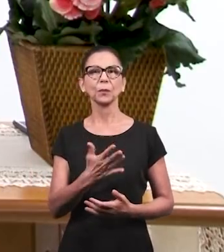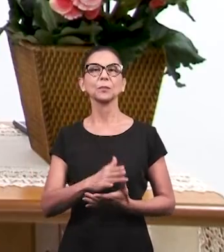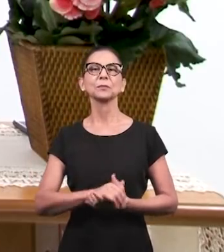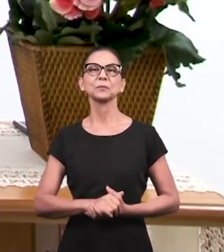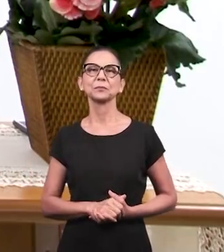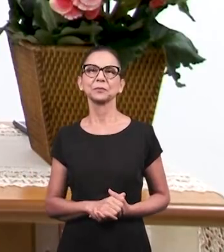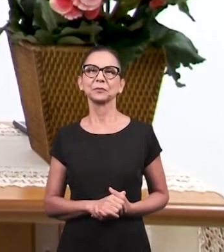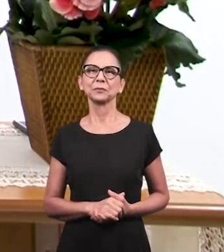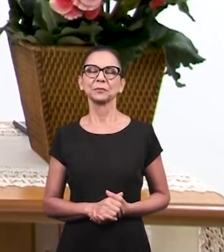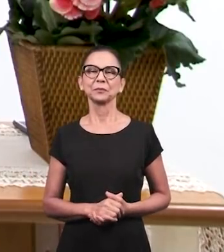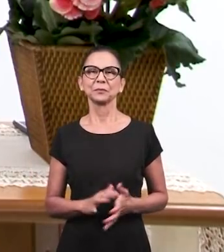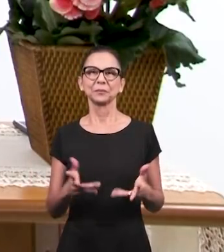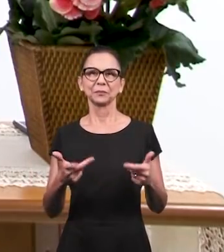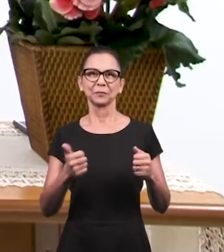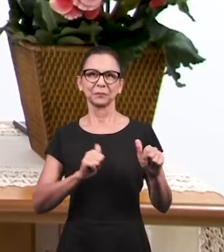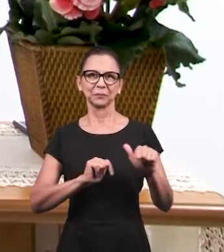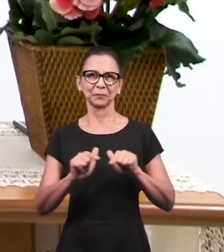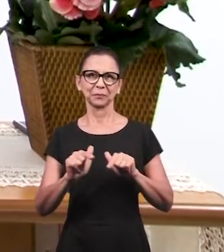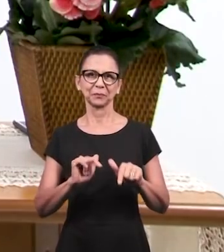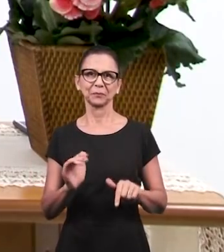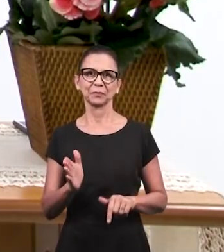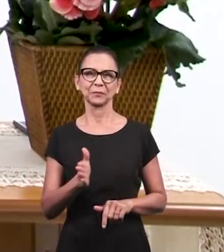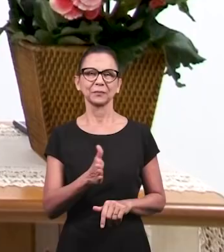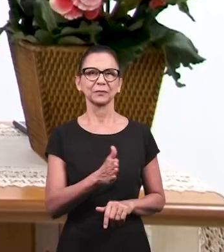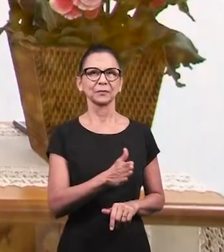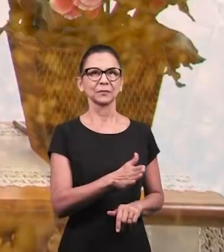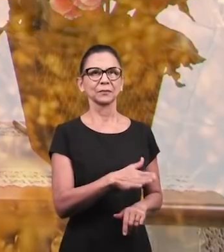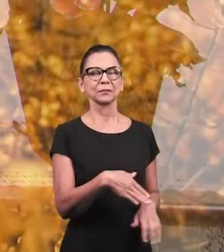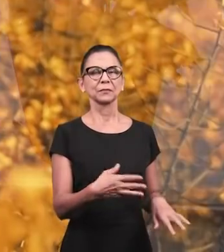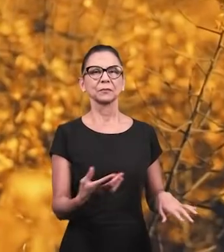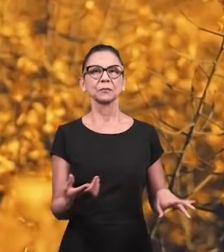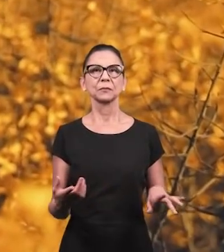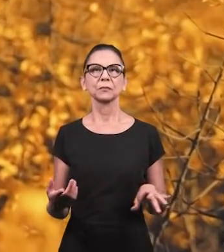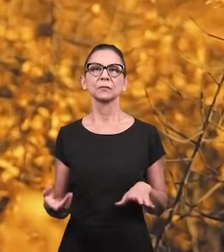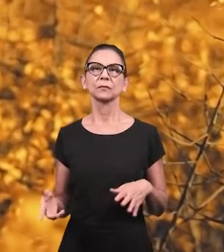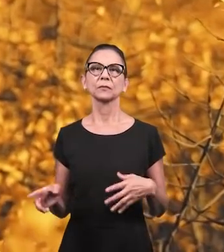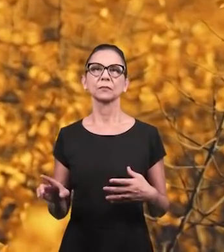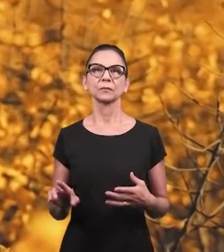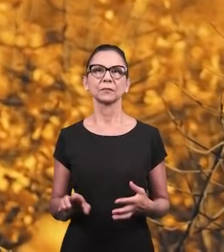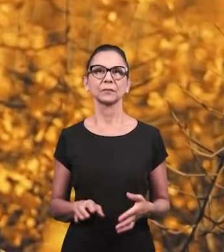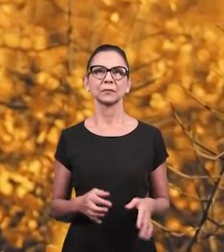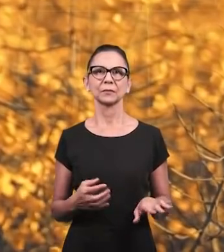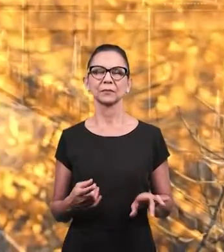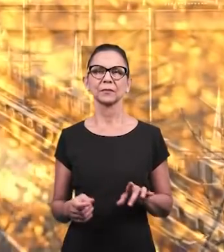alcançado através deste maravilhoso trabalho. Vamos louvar ao Senhor.